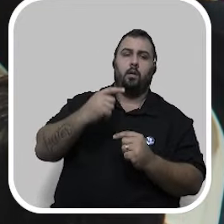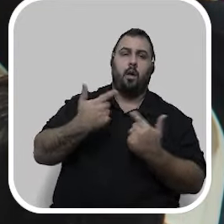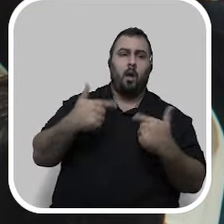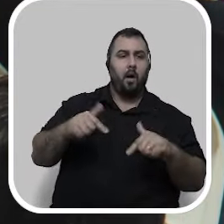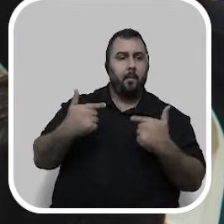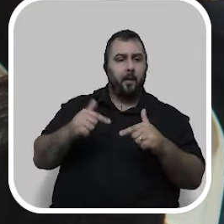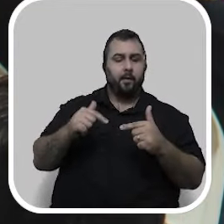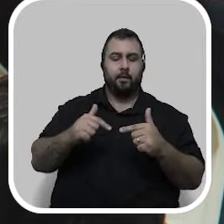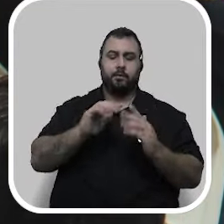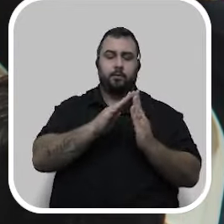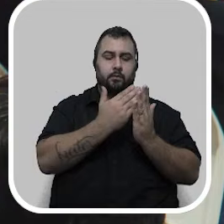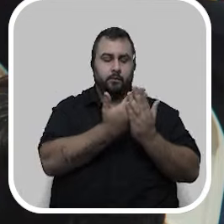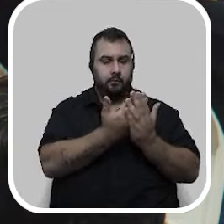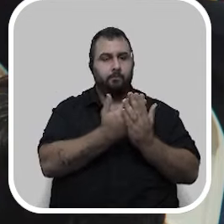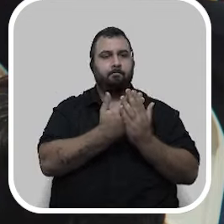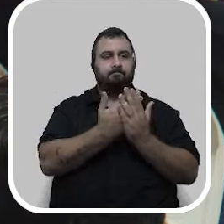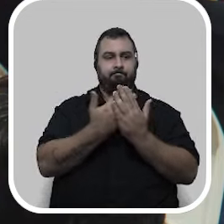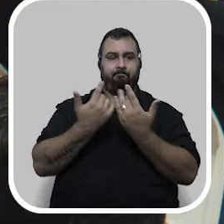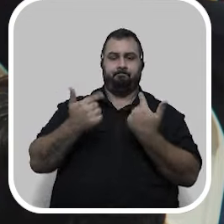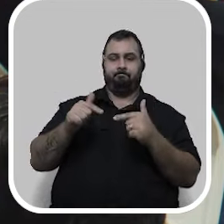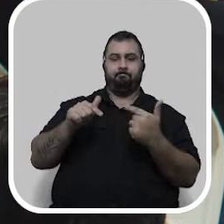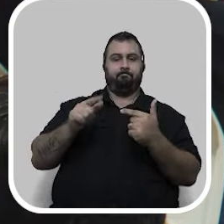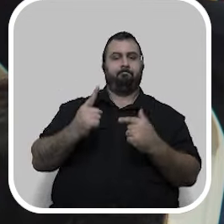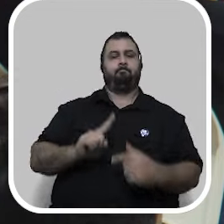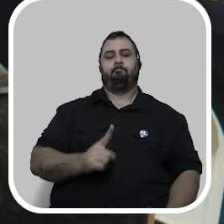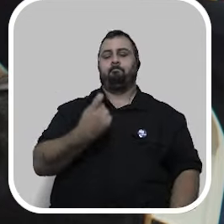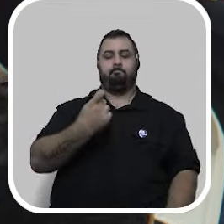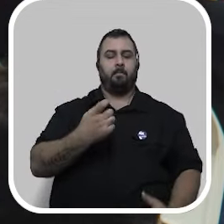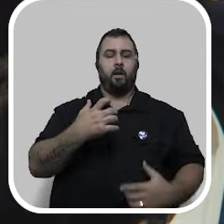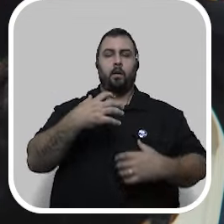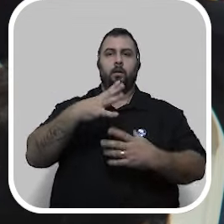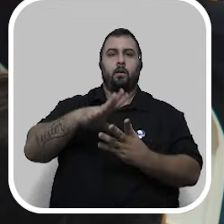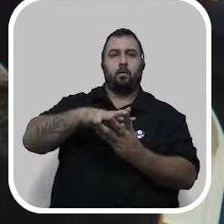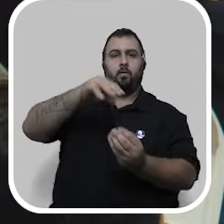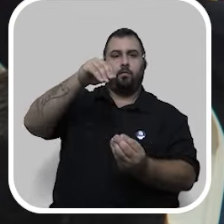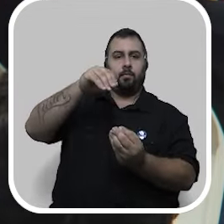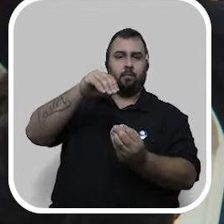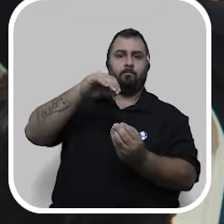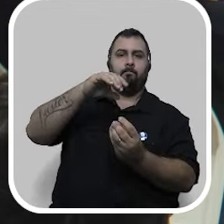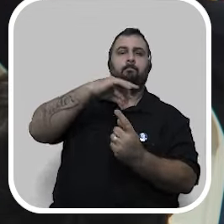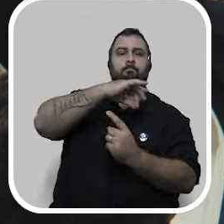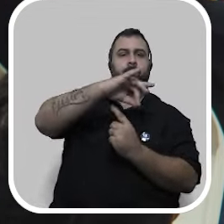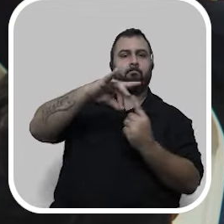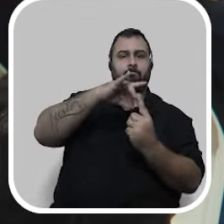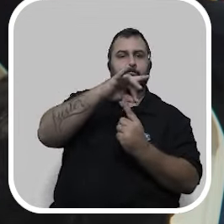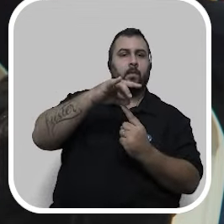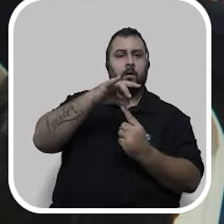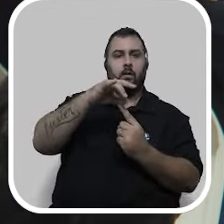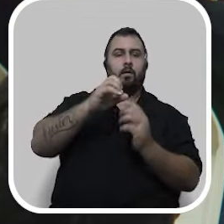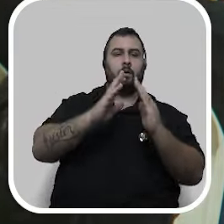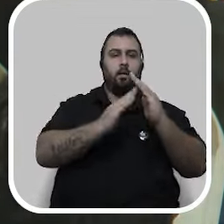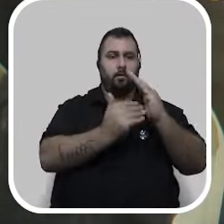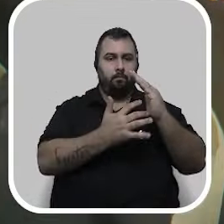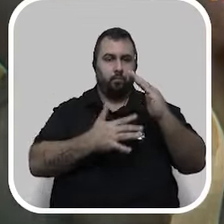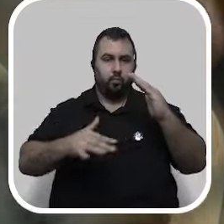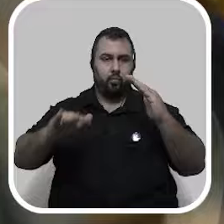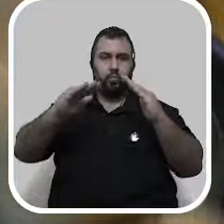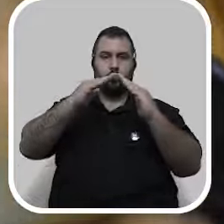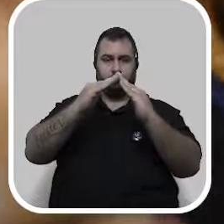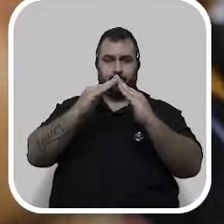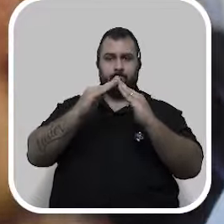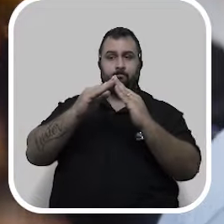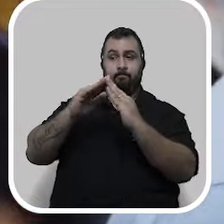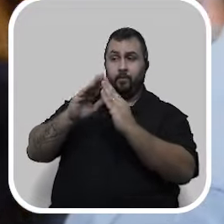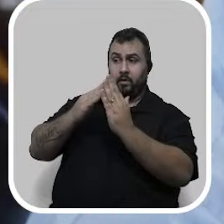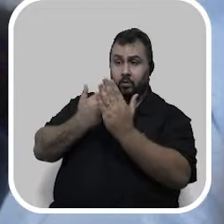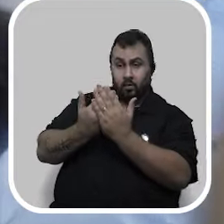samba a gente trabal num lugar de espiritualidade também né um lugar de terreiro a gente sabe que a escola de samba ela é fundada